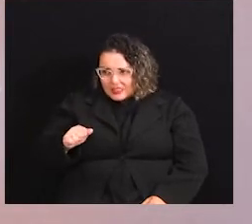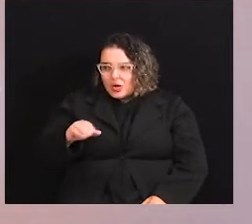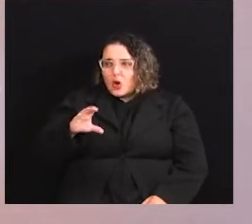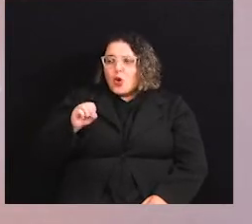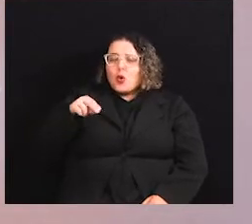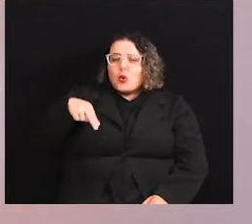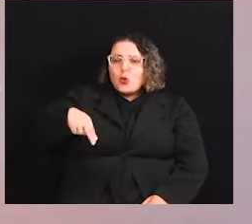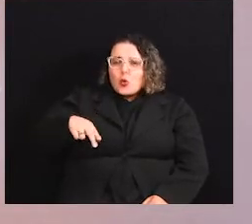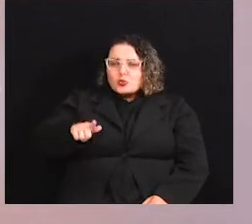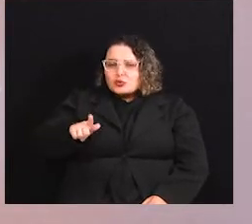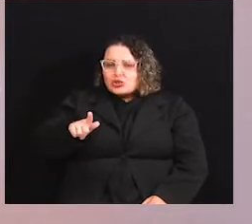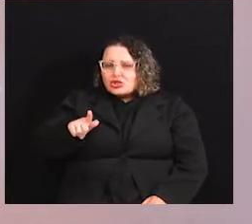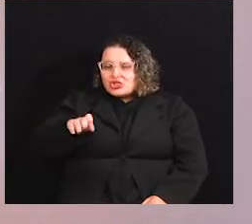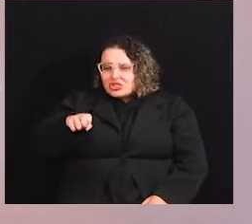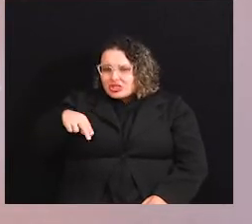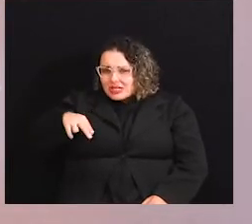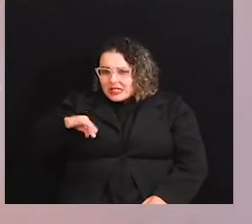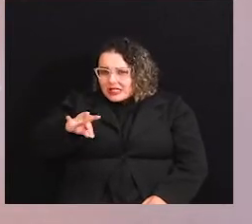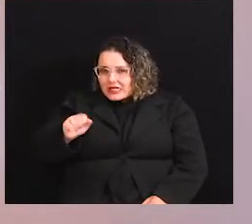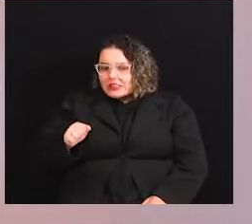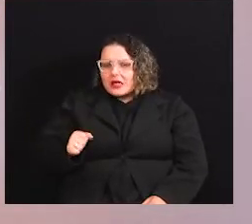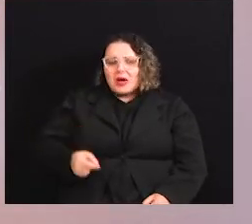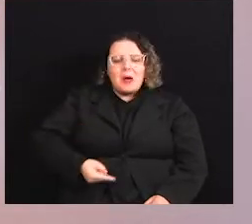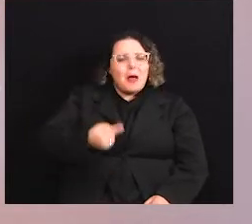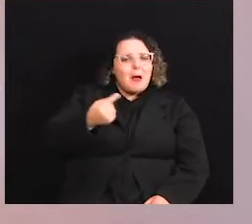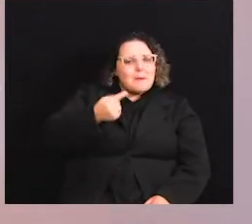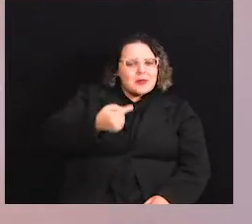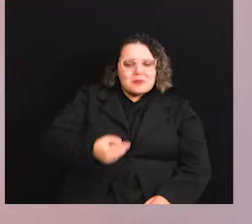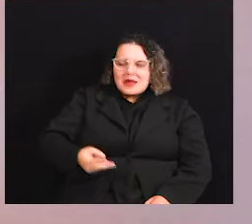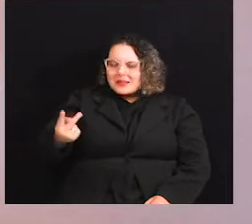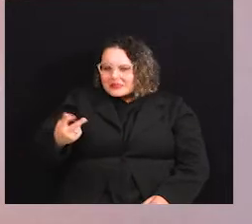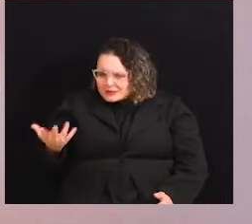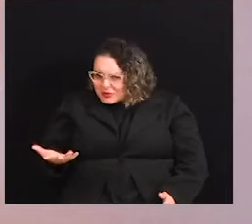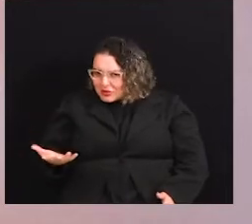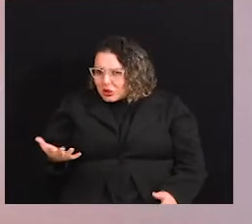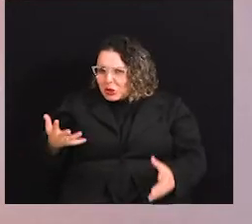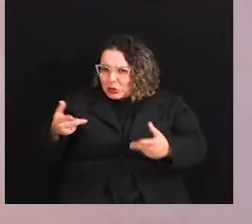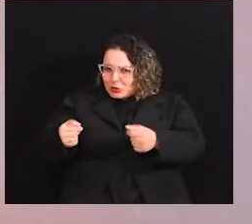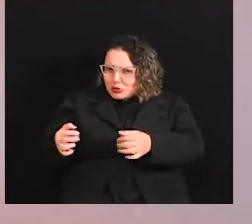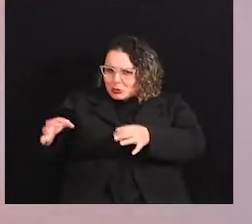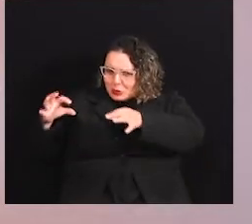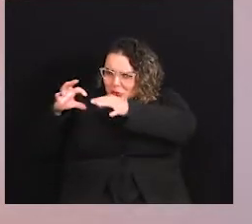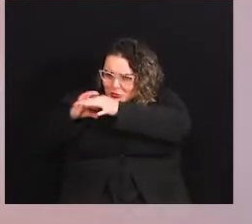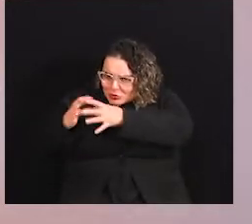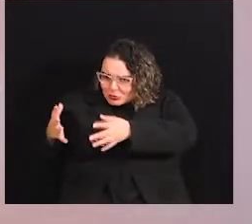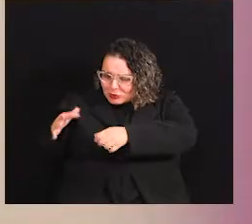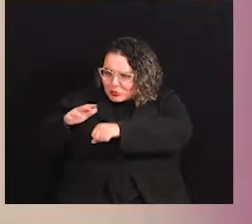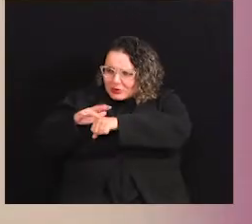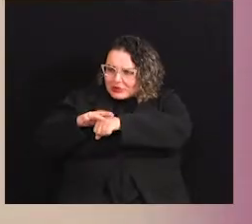deficiência secundária também. Essas três deficiências estão relacionadas à intolerância à lactose?